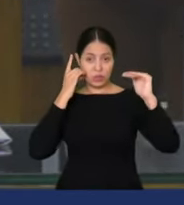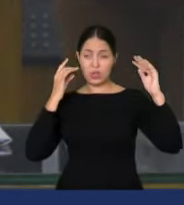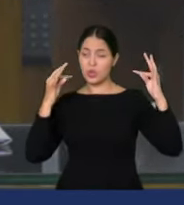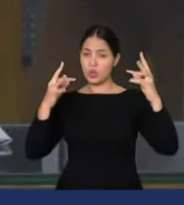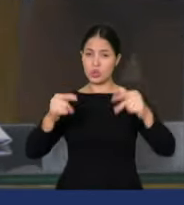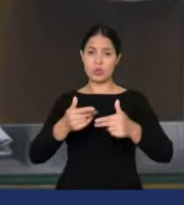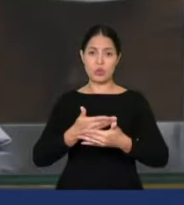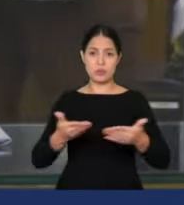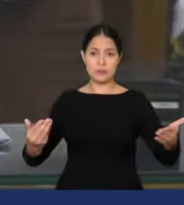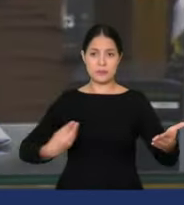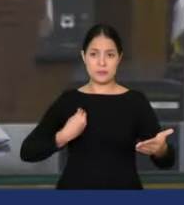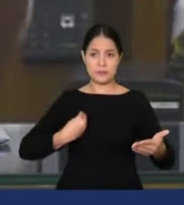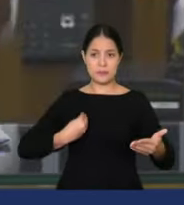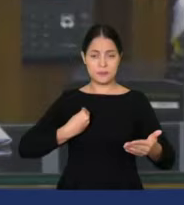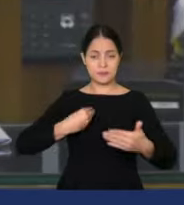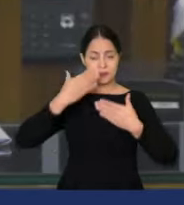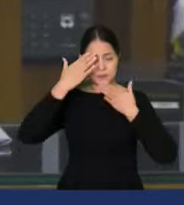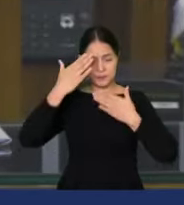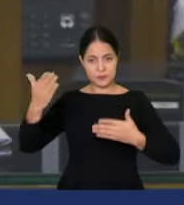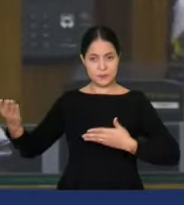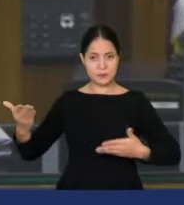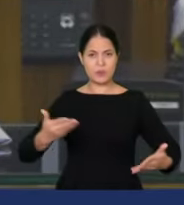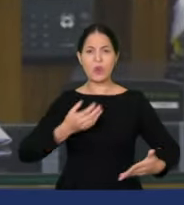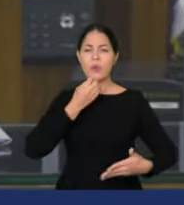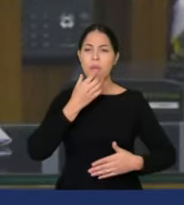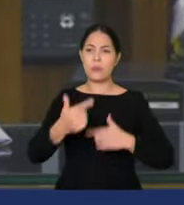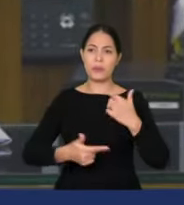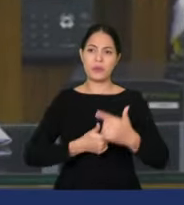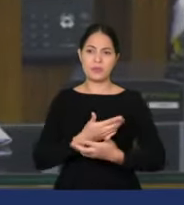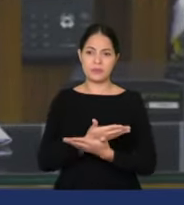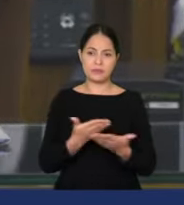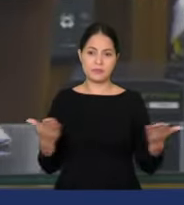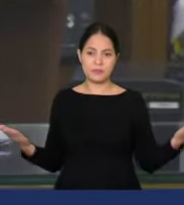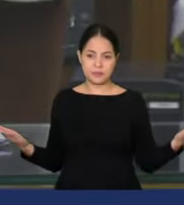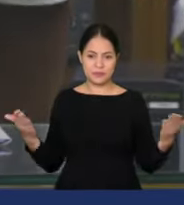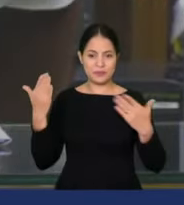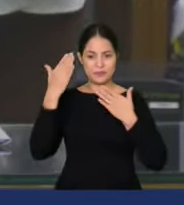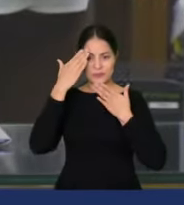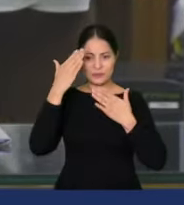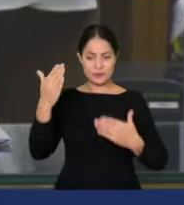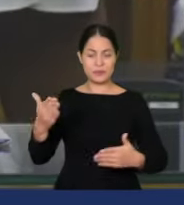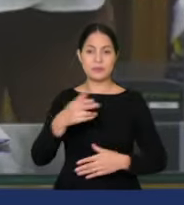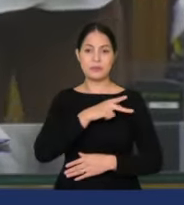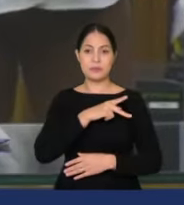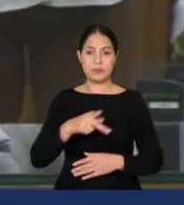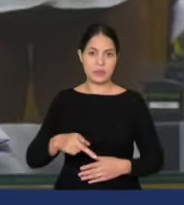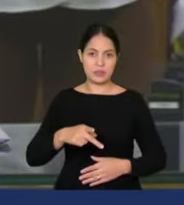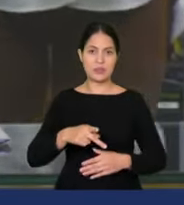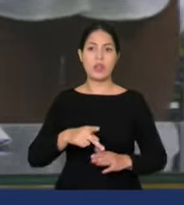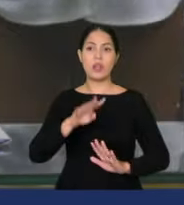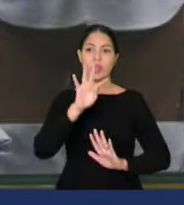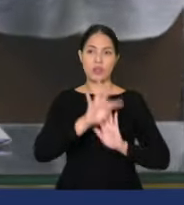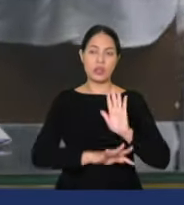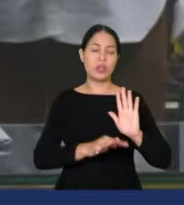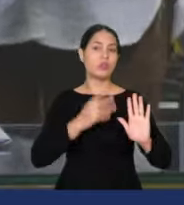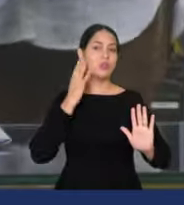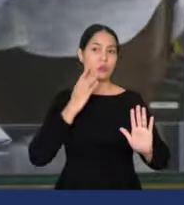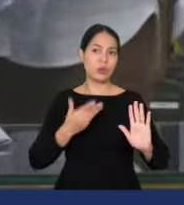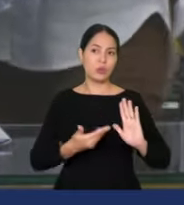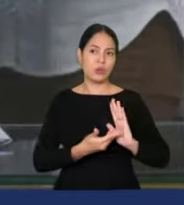desejando bom trabalho a todos. Obrigado, presidente da Casa, Arthur Lira, em seu